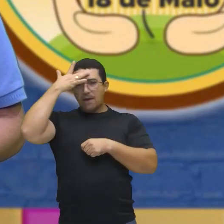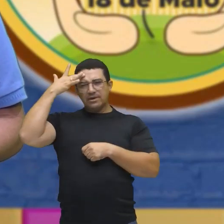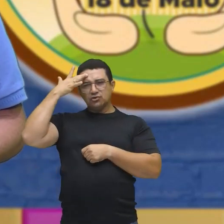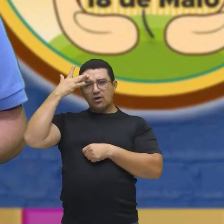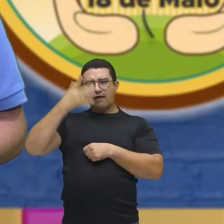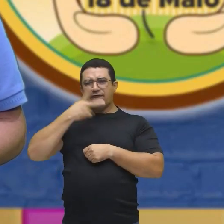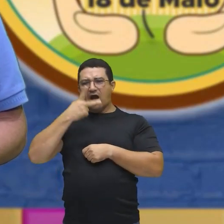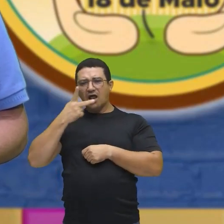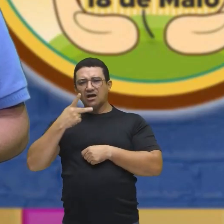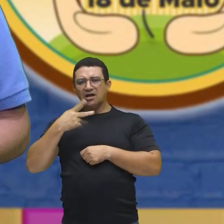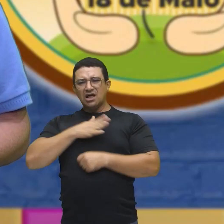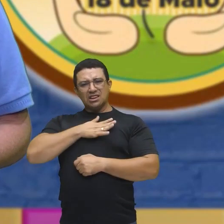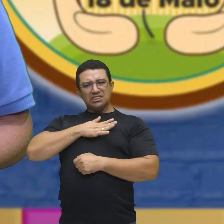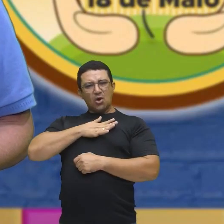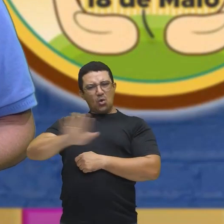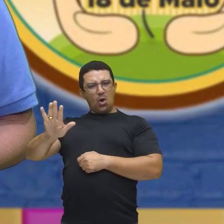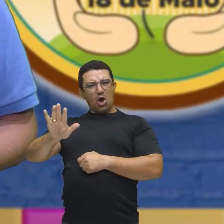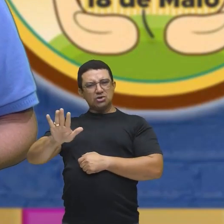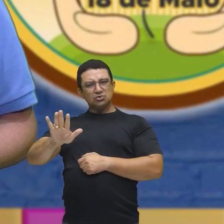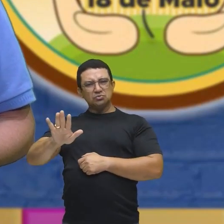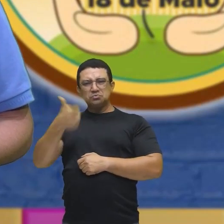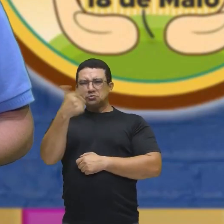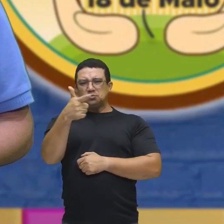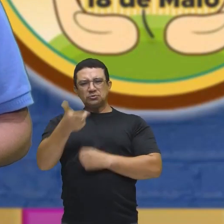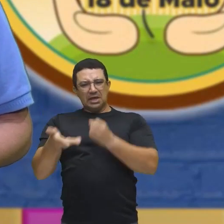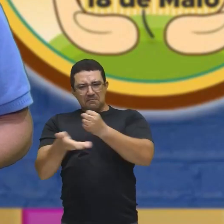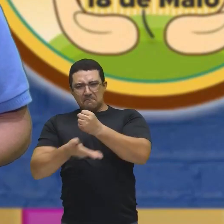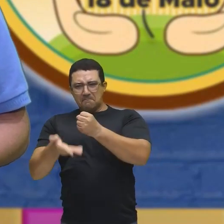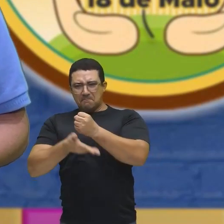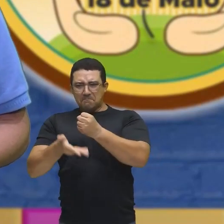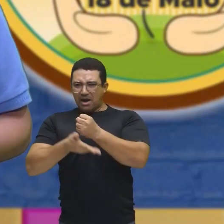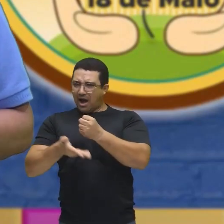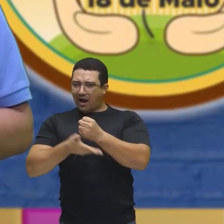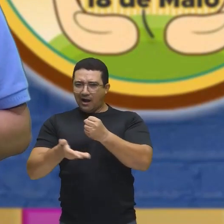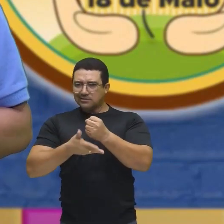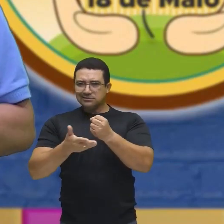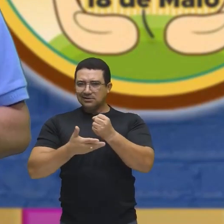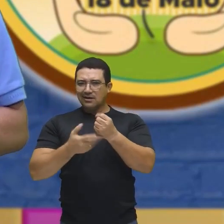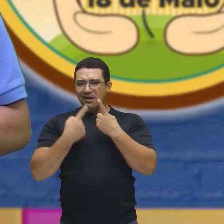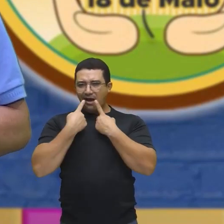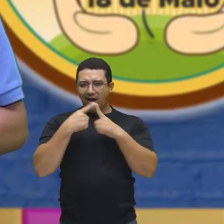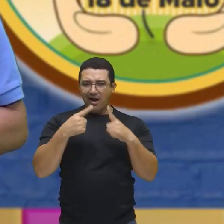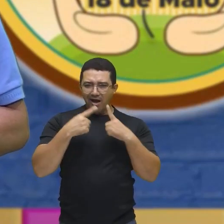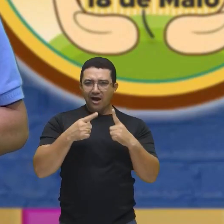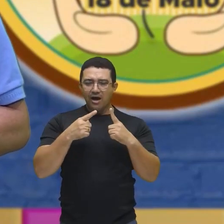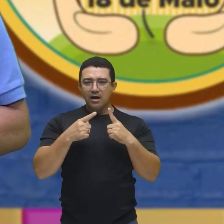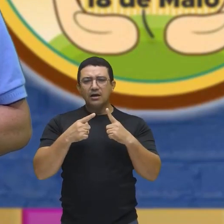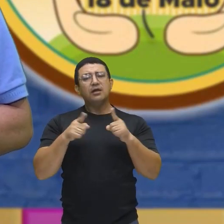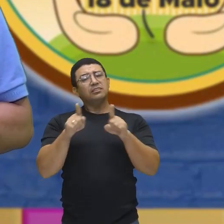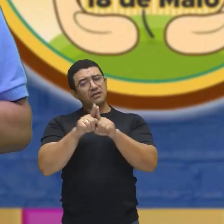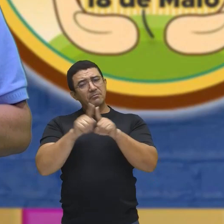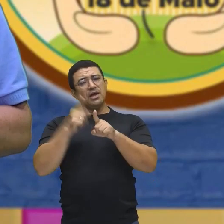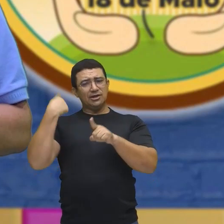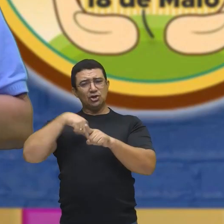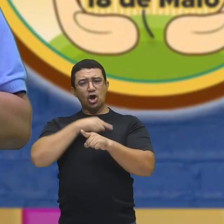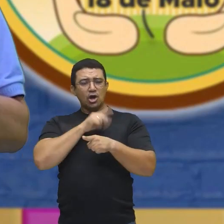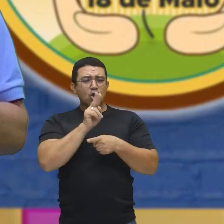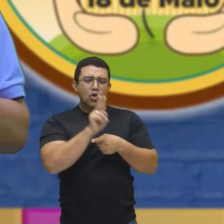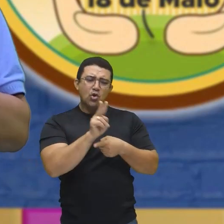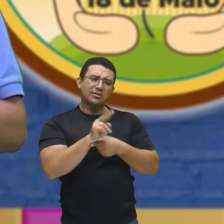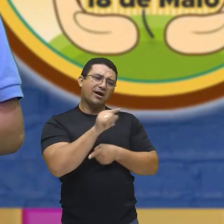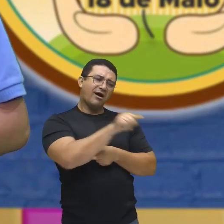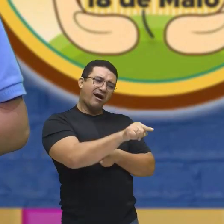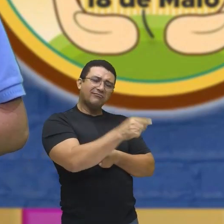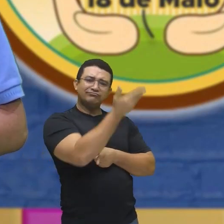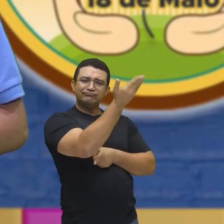gosto, mas não tem embasamento de falar, de ser crítico, nós temos que ter esse cuidado também. Nossa, ela